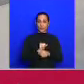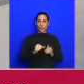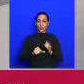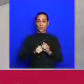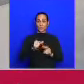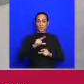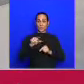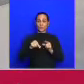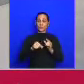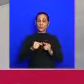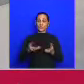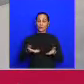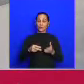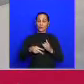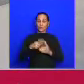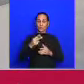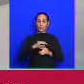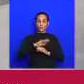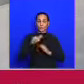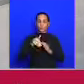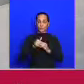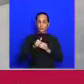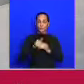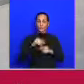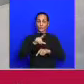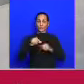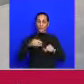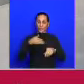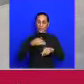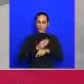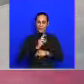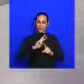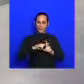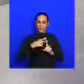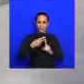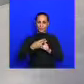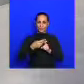Tivemos o primeiro sorteio, o segundo sorteio, todos os sorteios validados da dupla cena.